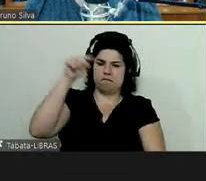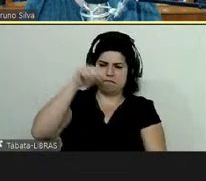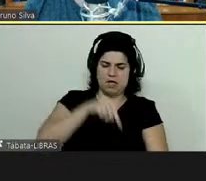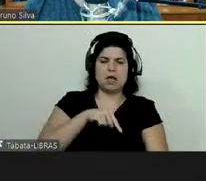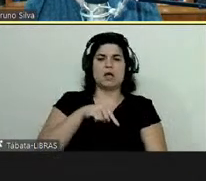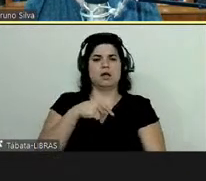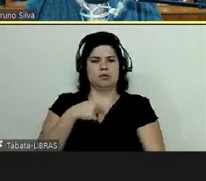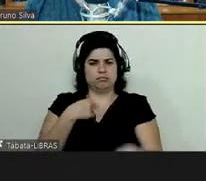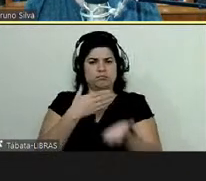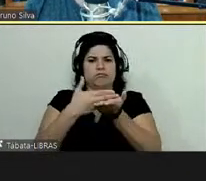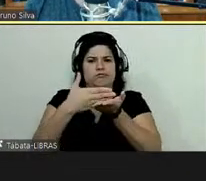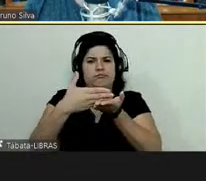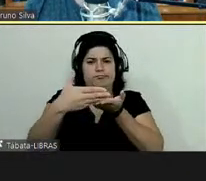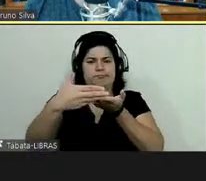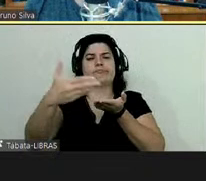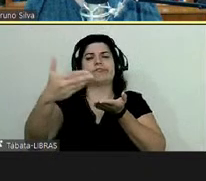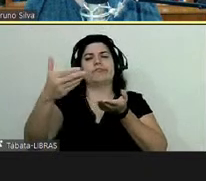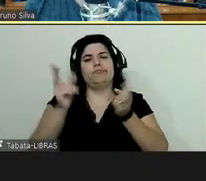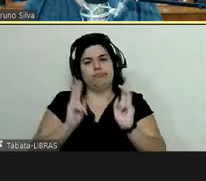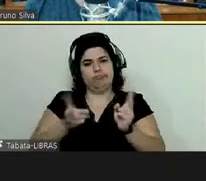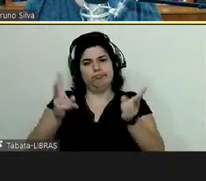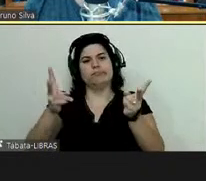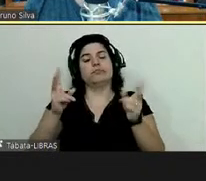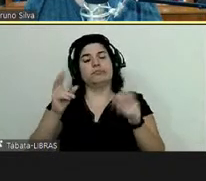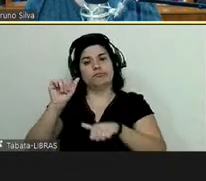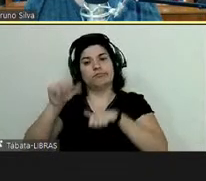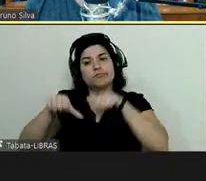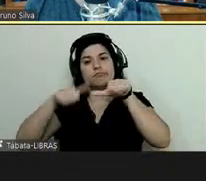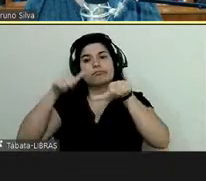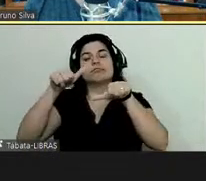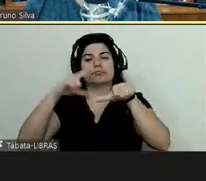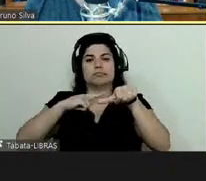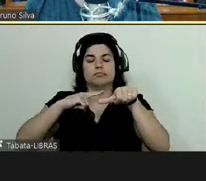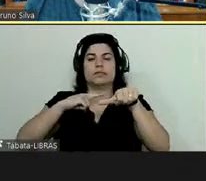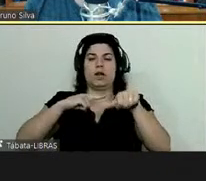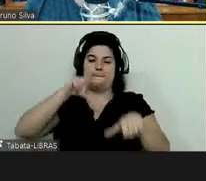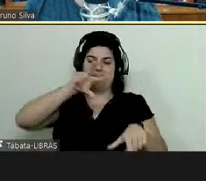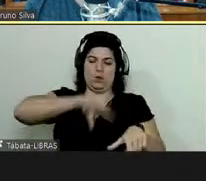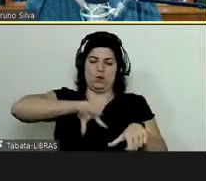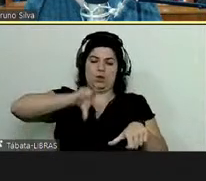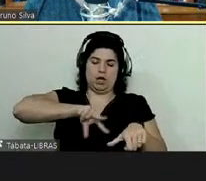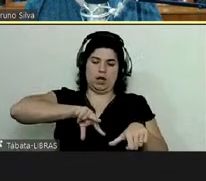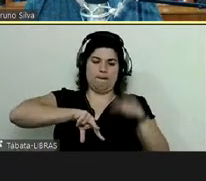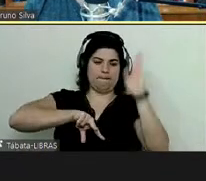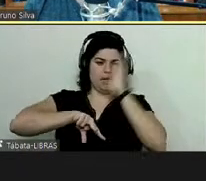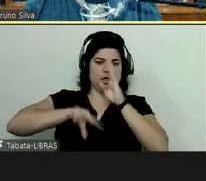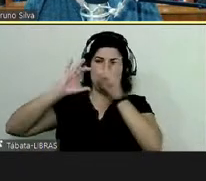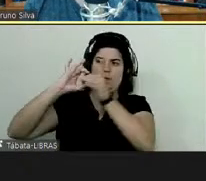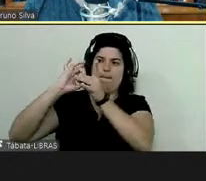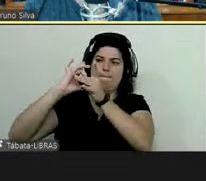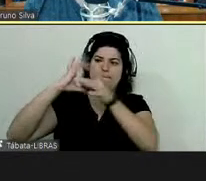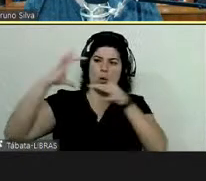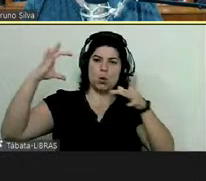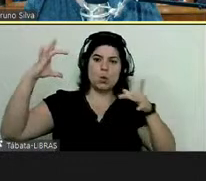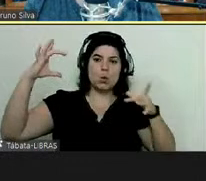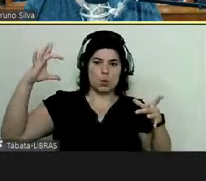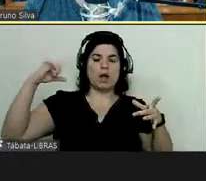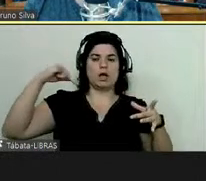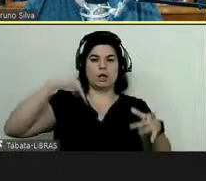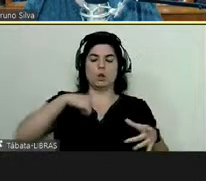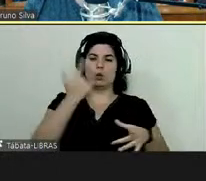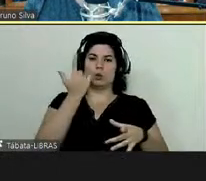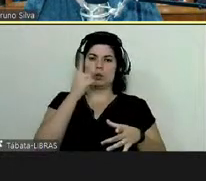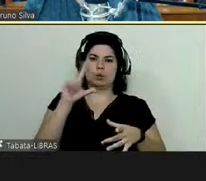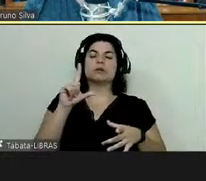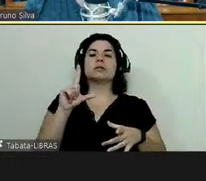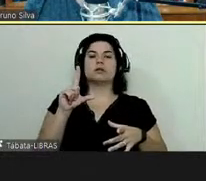cá continua naquela condição depois quando nós vamos laçar o nosso processo de independência é que Dom Pedro vai ficar aqui começa aí um período